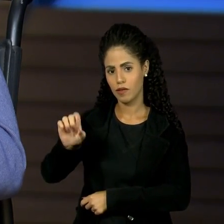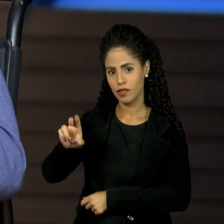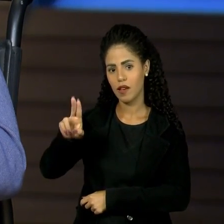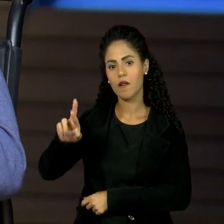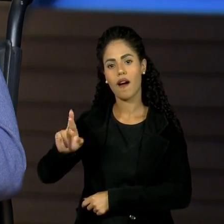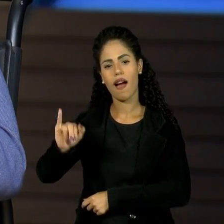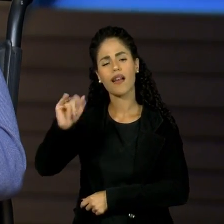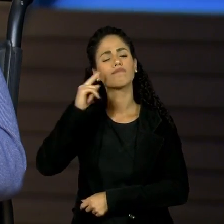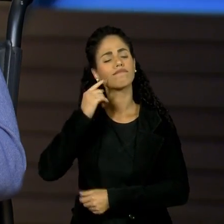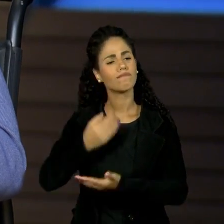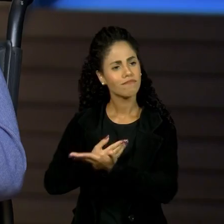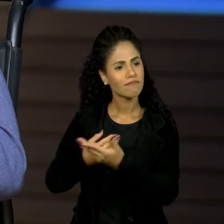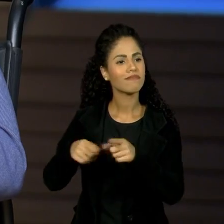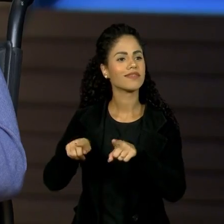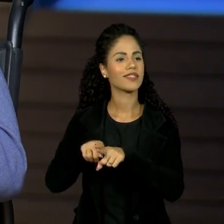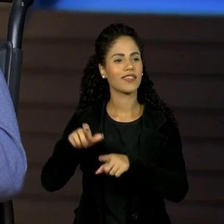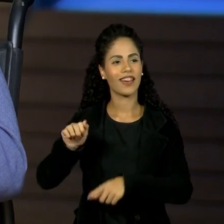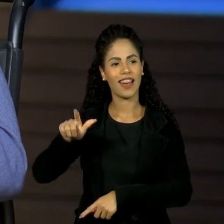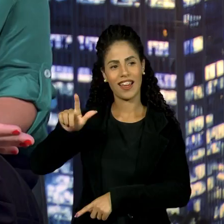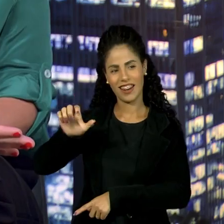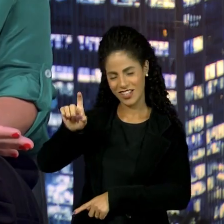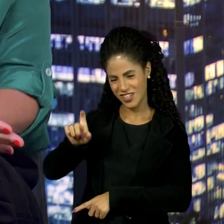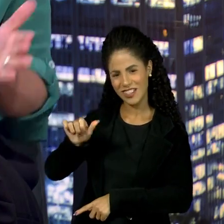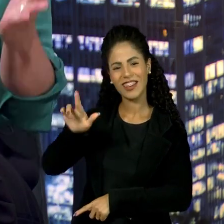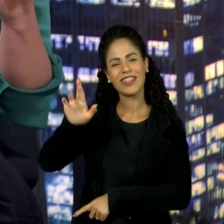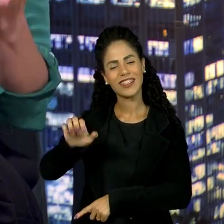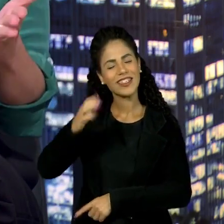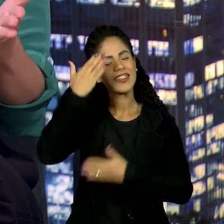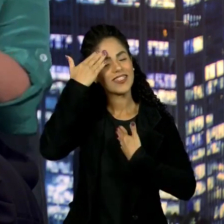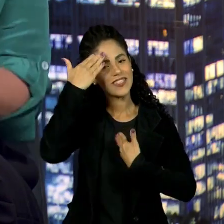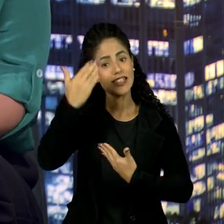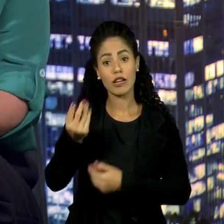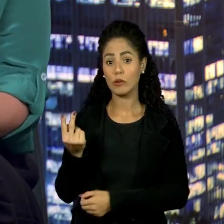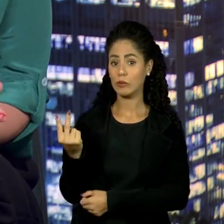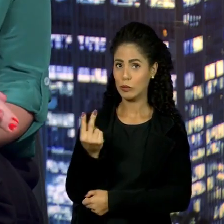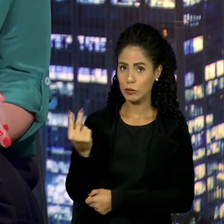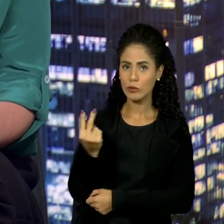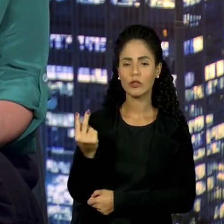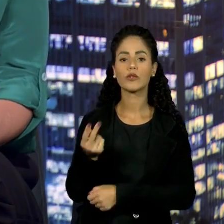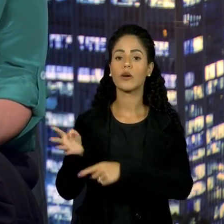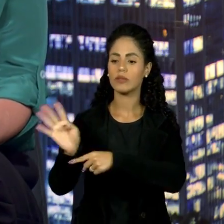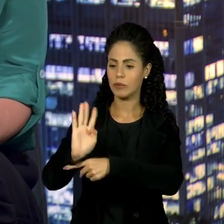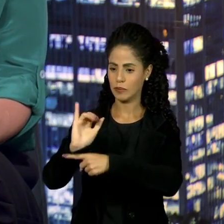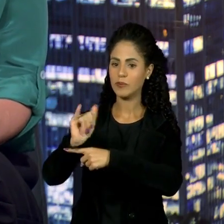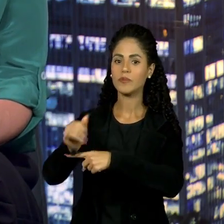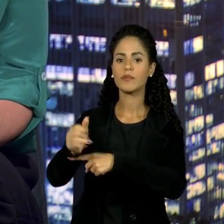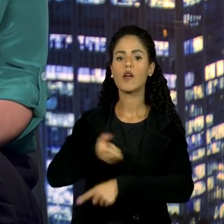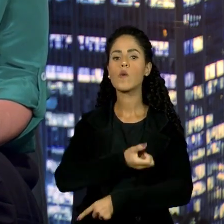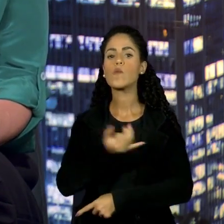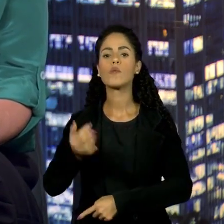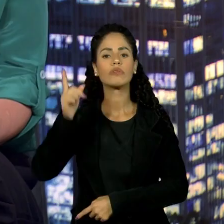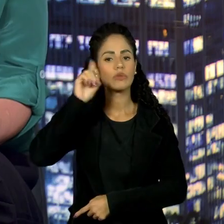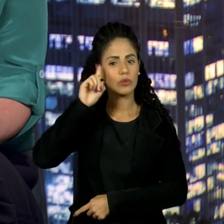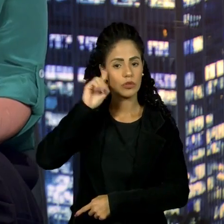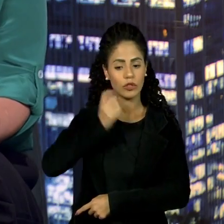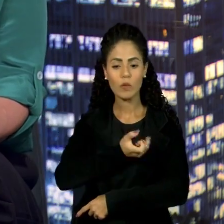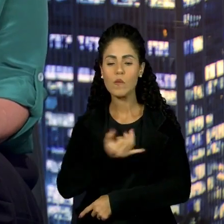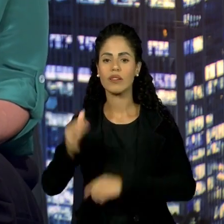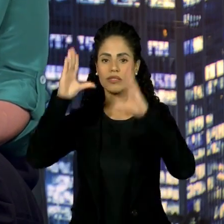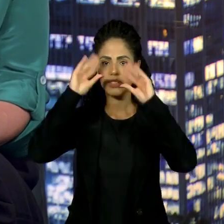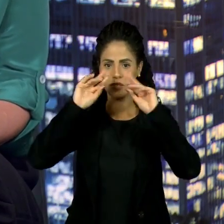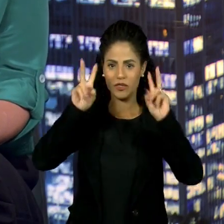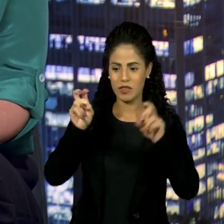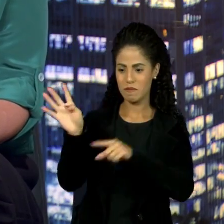comunidade compassiva, Alexandre Silva. Muito obrigada. Os dois estão no documentário Quantos Dias, Quantas Noites, dirigido por